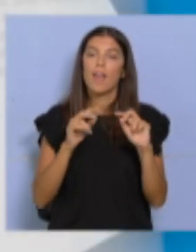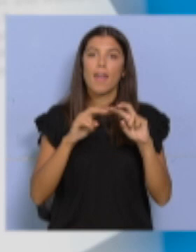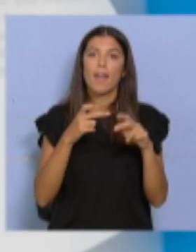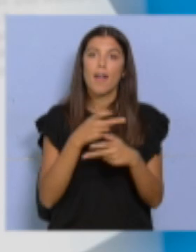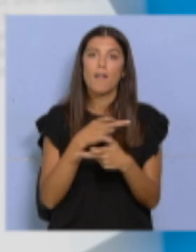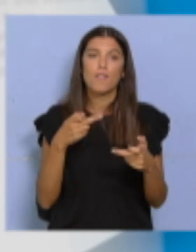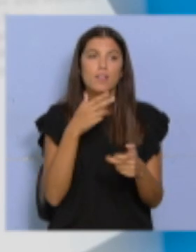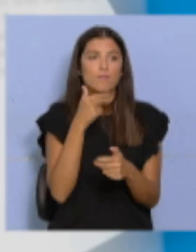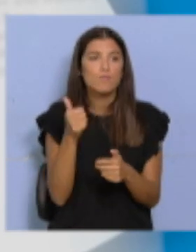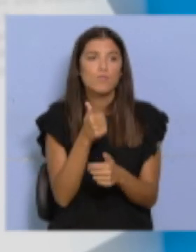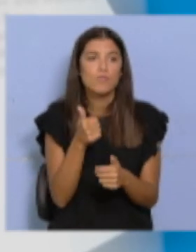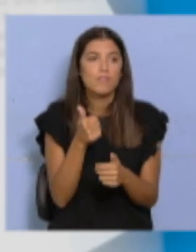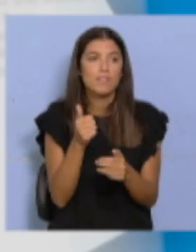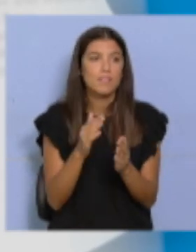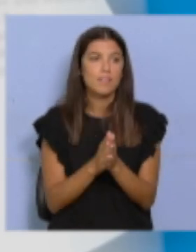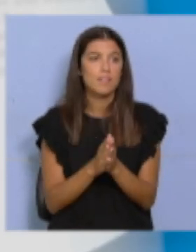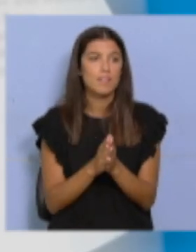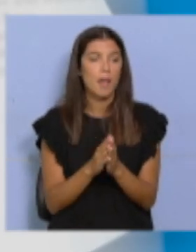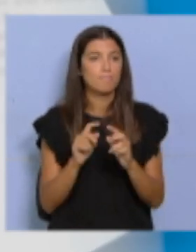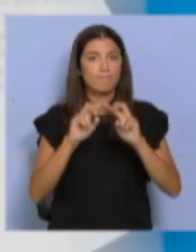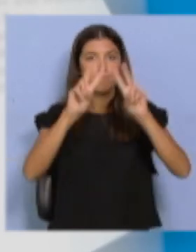existir na Bíblia como